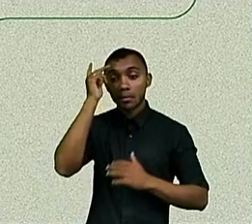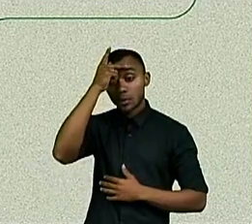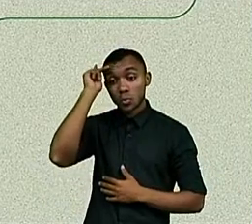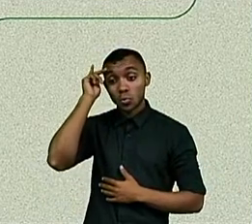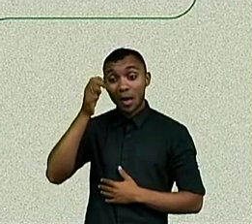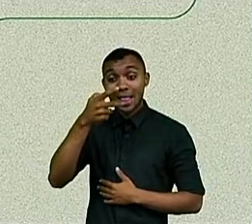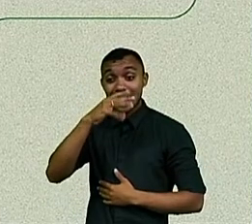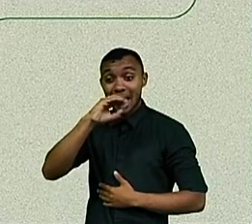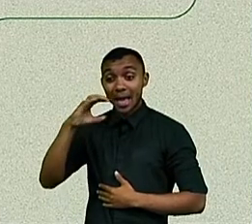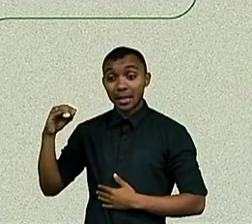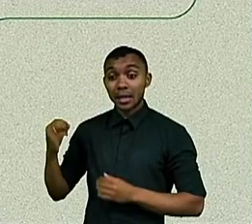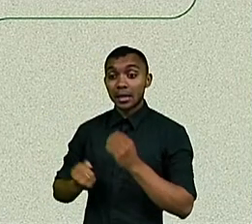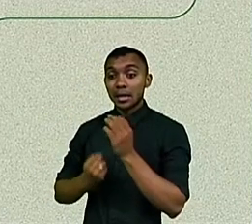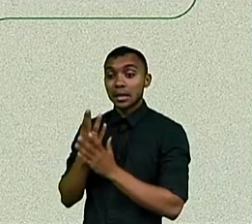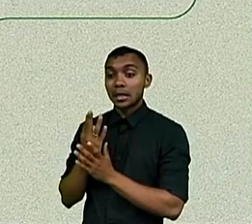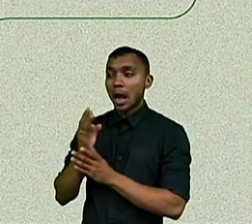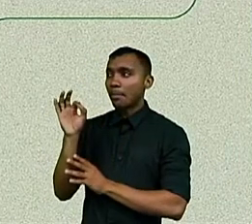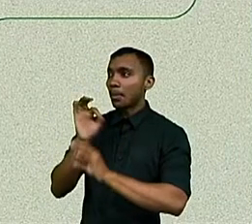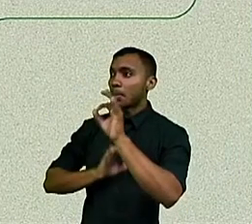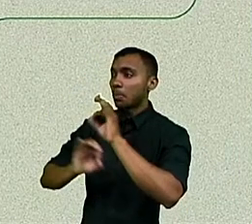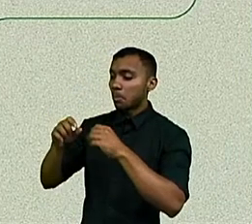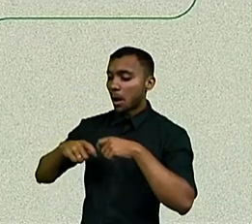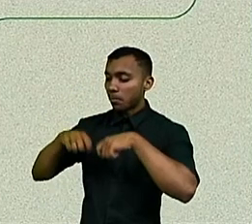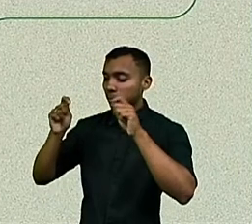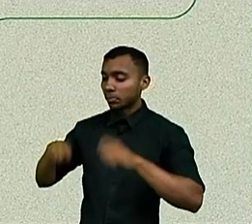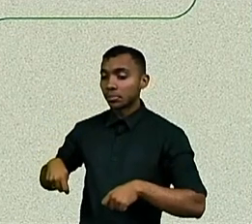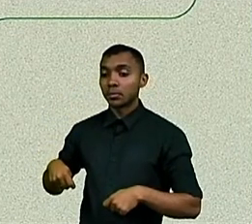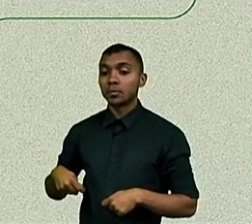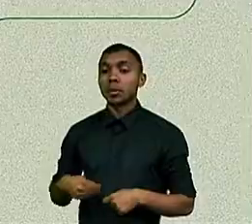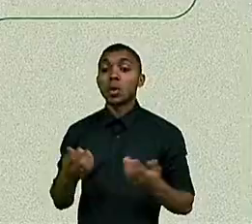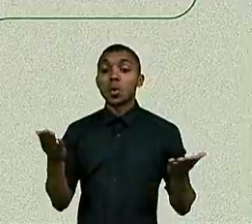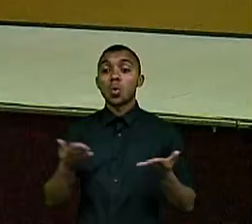cortina sei lá mecânica é fazer sozinha agora então